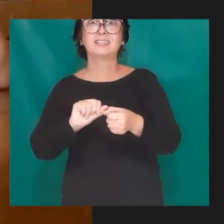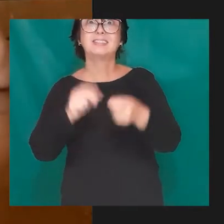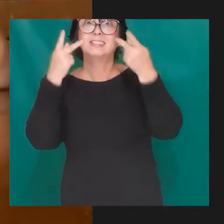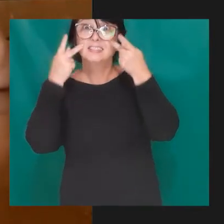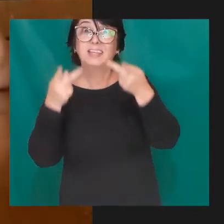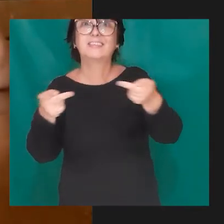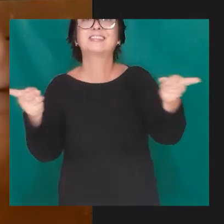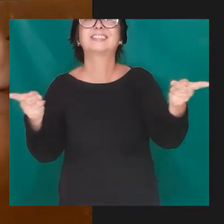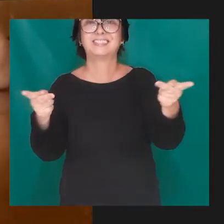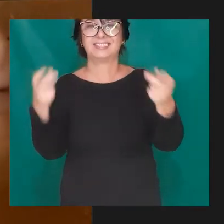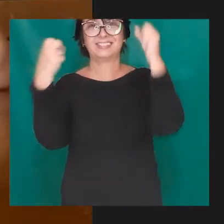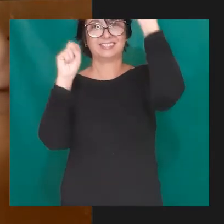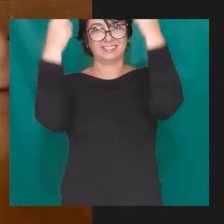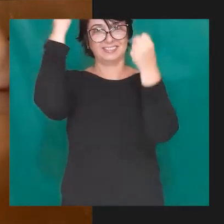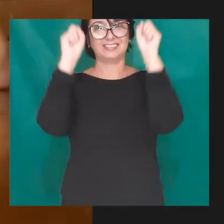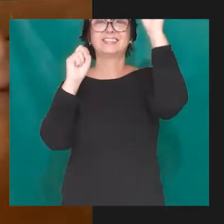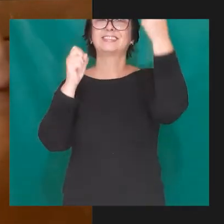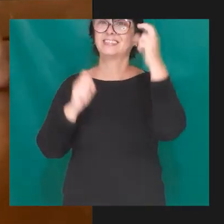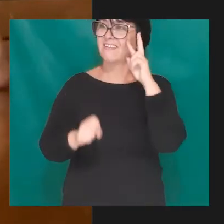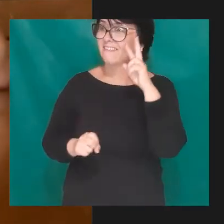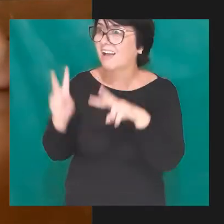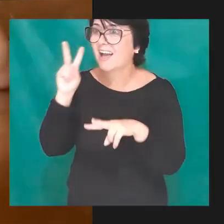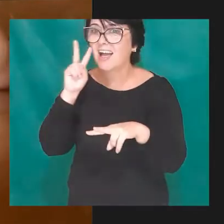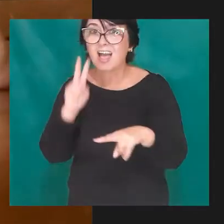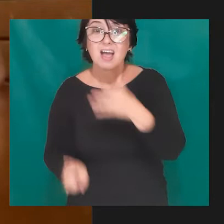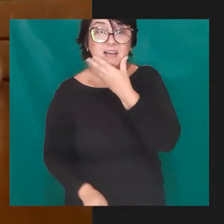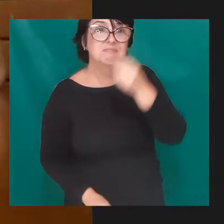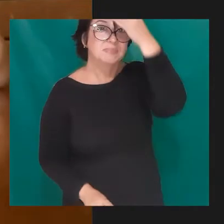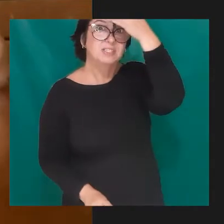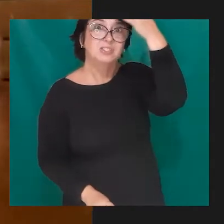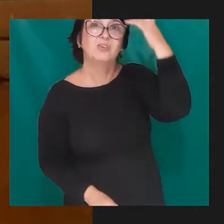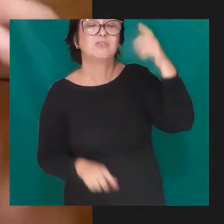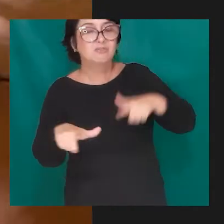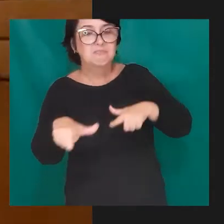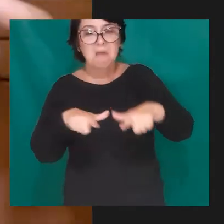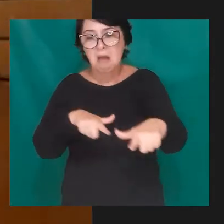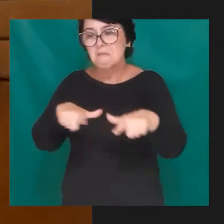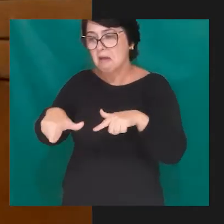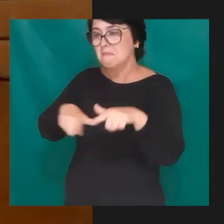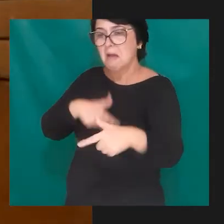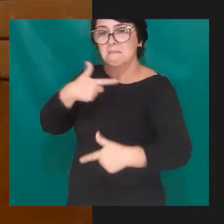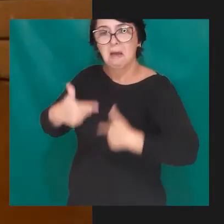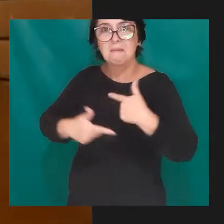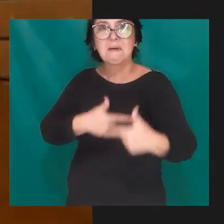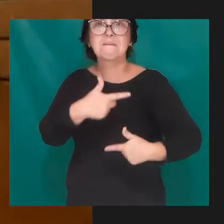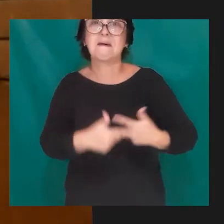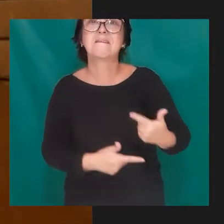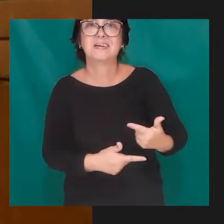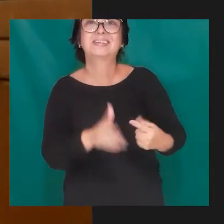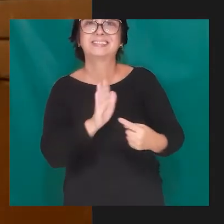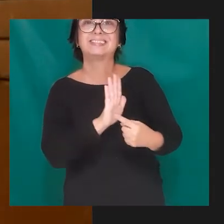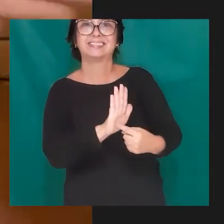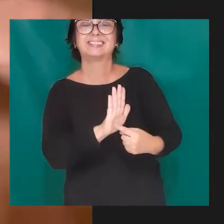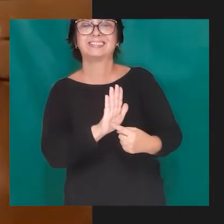própria fábrica, tu consegue ver as pessoas trabalhando ali dentro, como é que se fabrica o instrumento. A gente diz